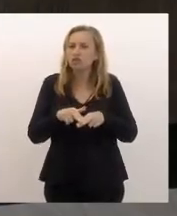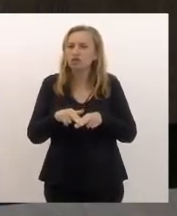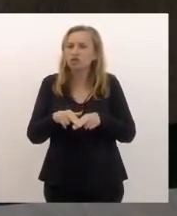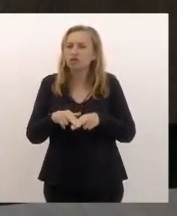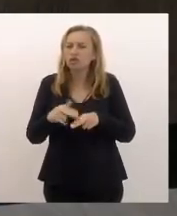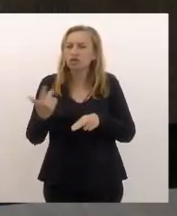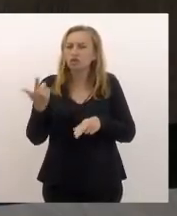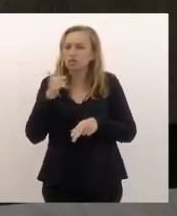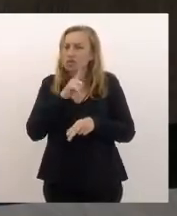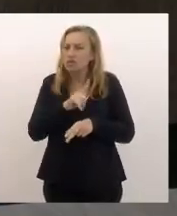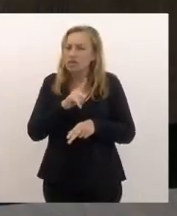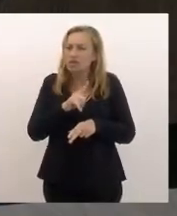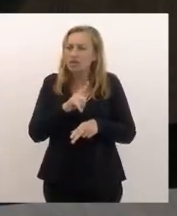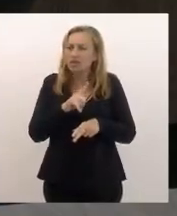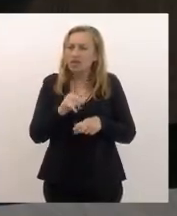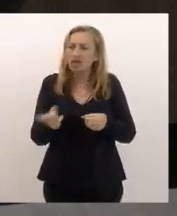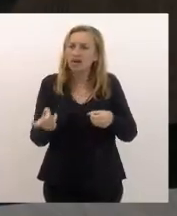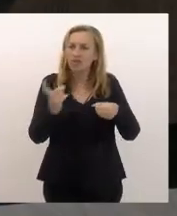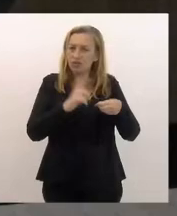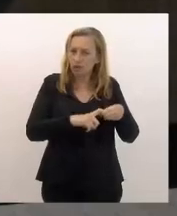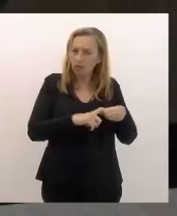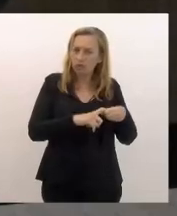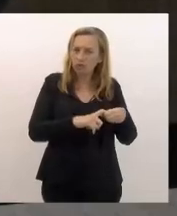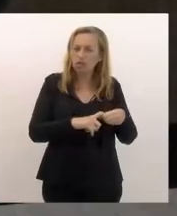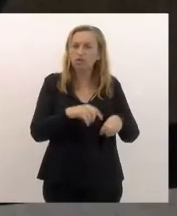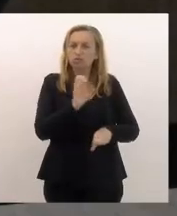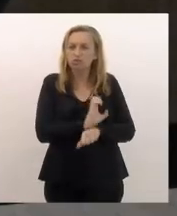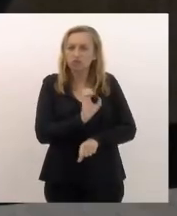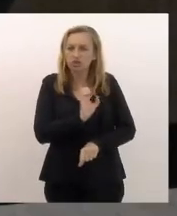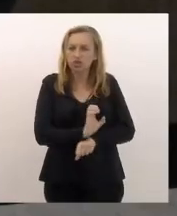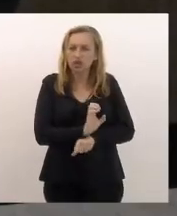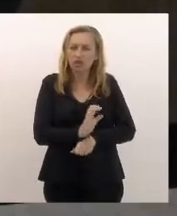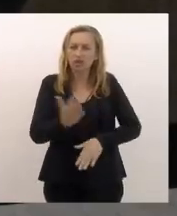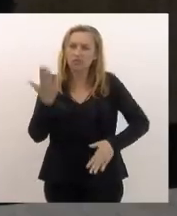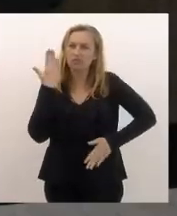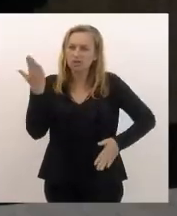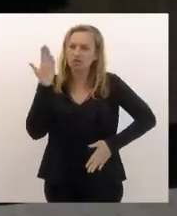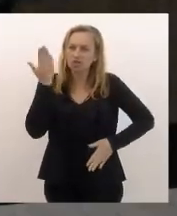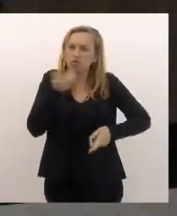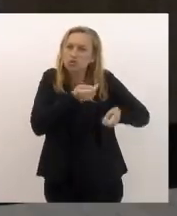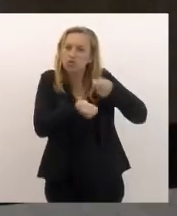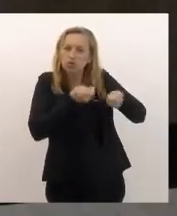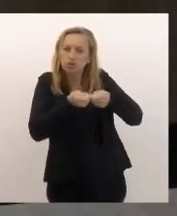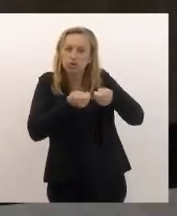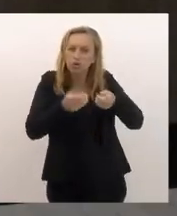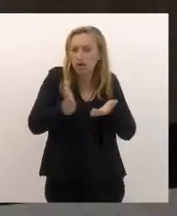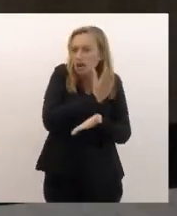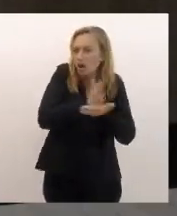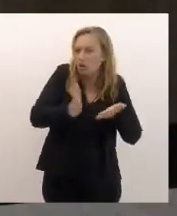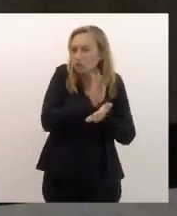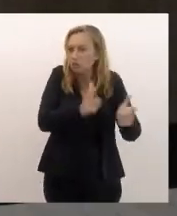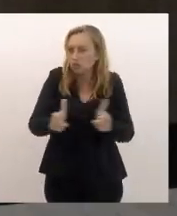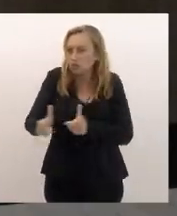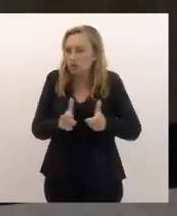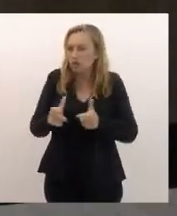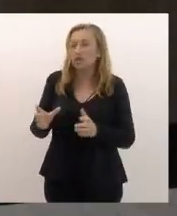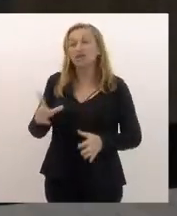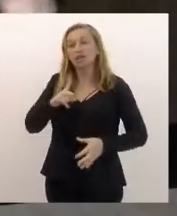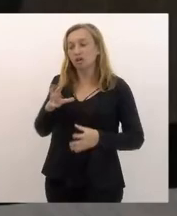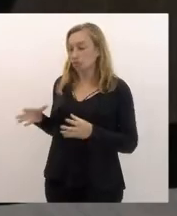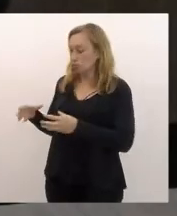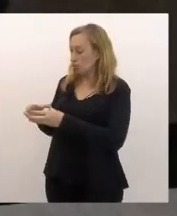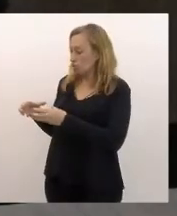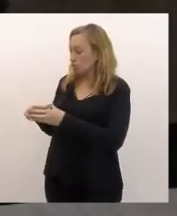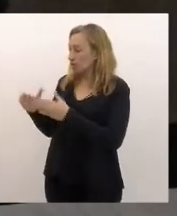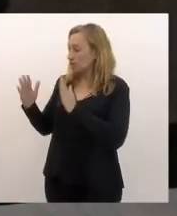do Estado que está dominada por facções criminosas, pelo narcoterror, que tem uma bancada aqui nessa casa que defende esse tipo de